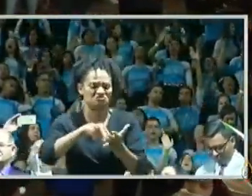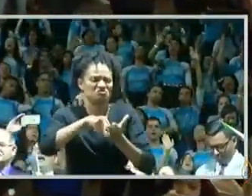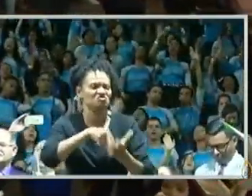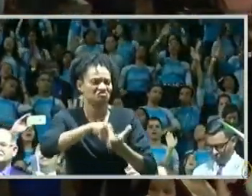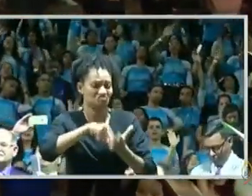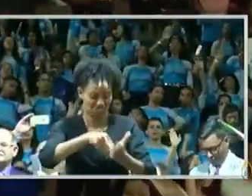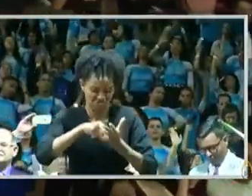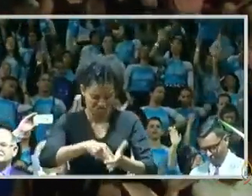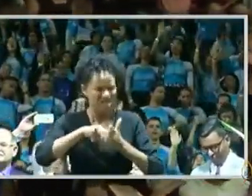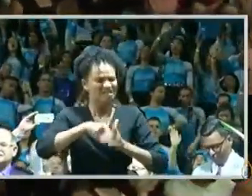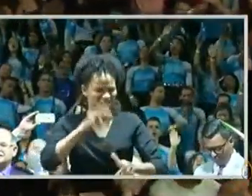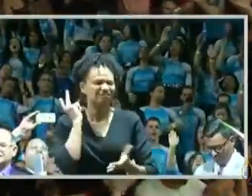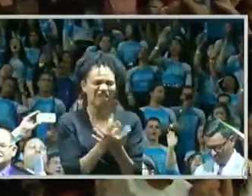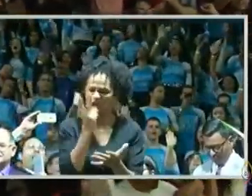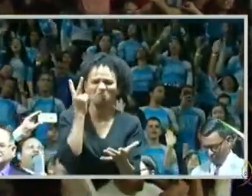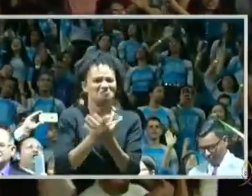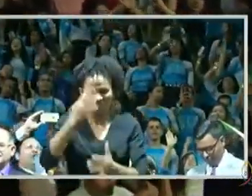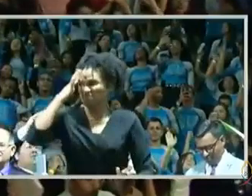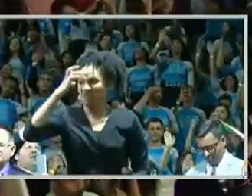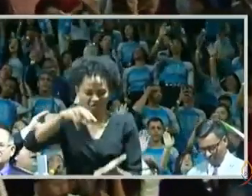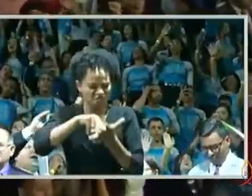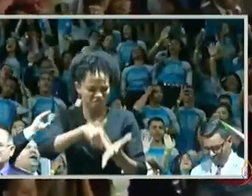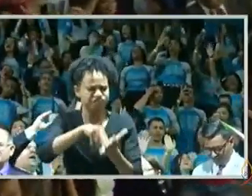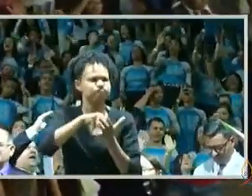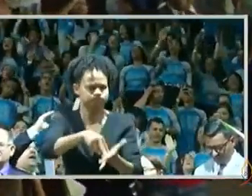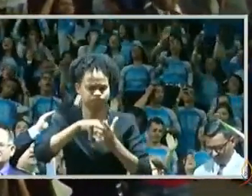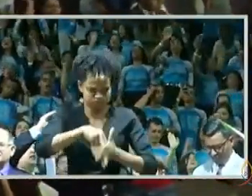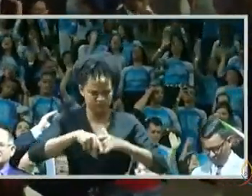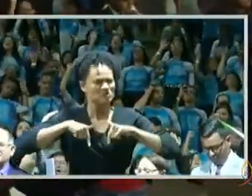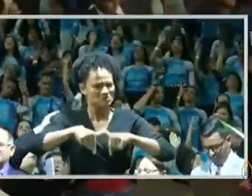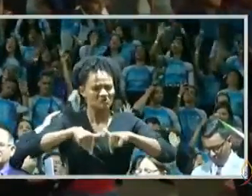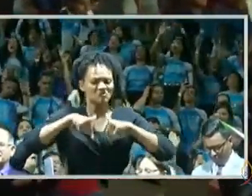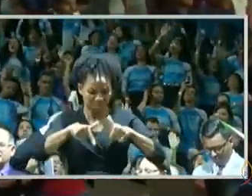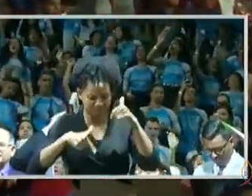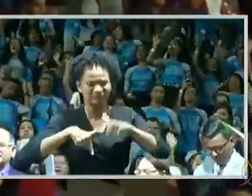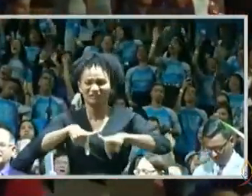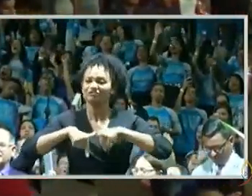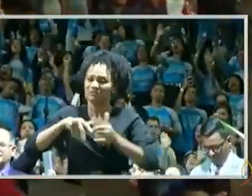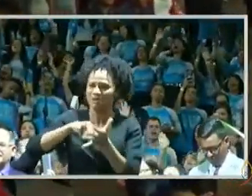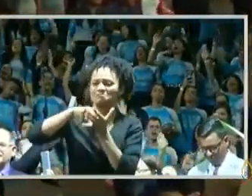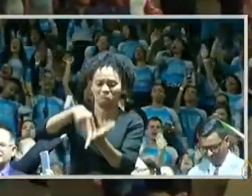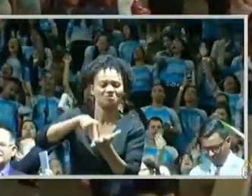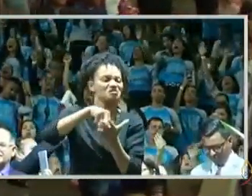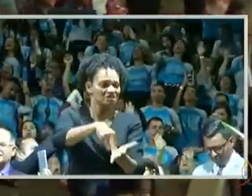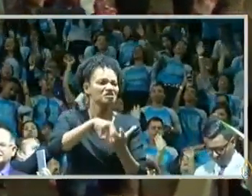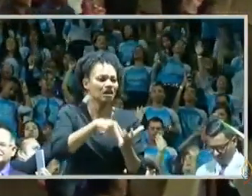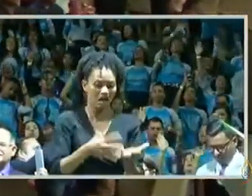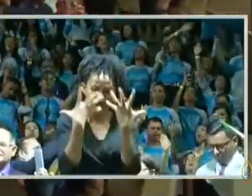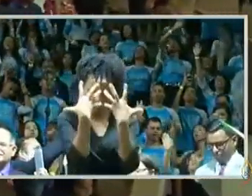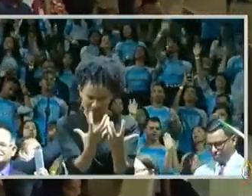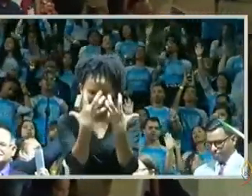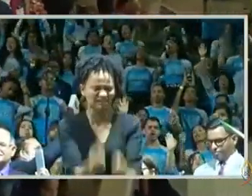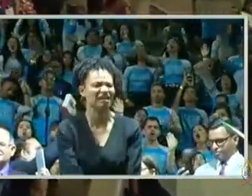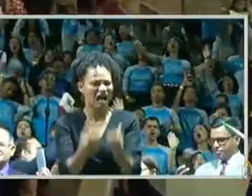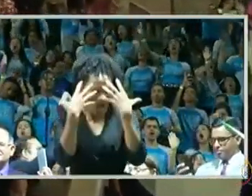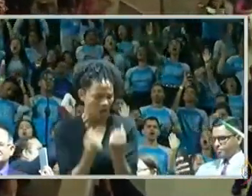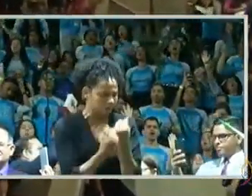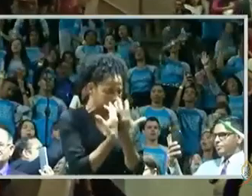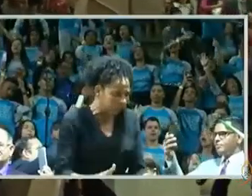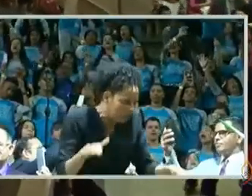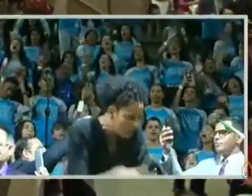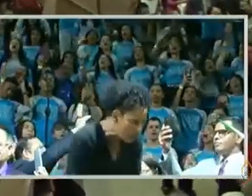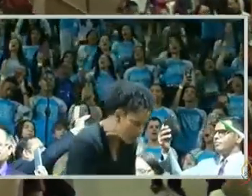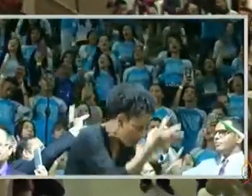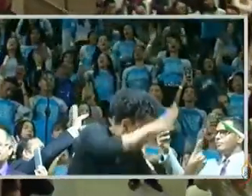A igreja está de pé, a igreja está de pé, a igreja está de pé. Ei, a igreja não se